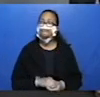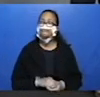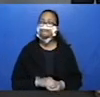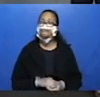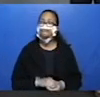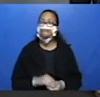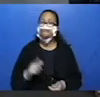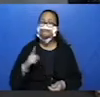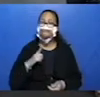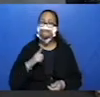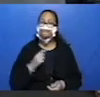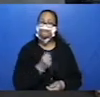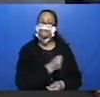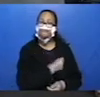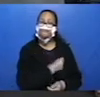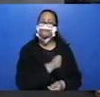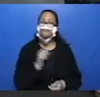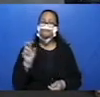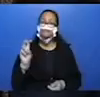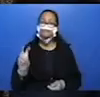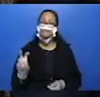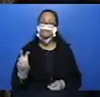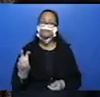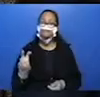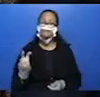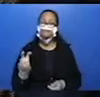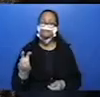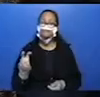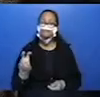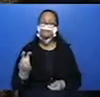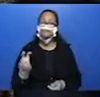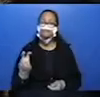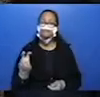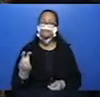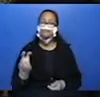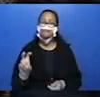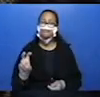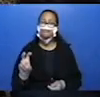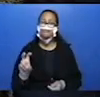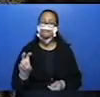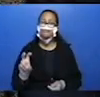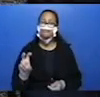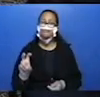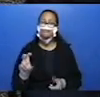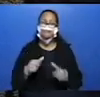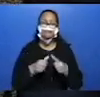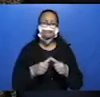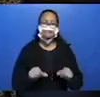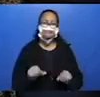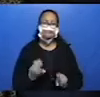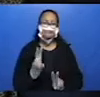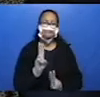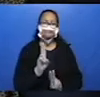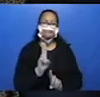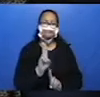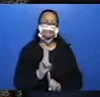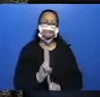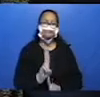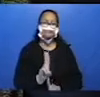Eu tenho o número 5. Número 5. Ele não estava na unidade, na primeira